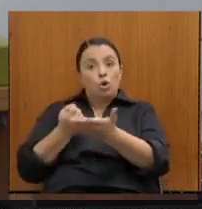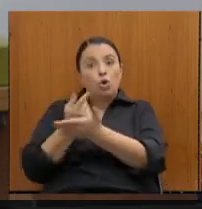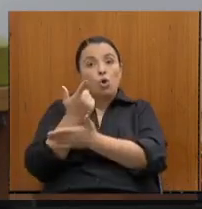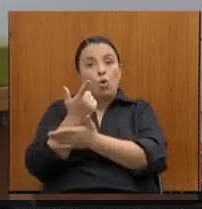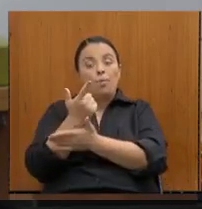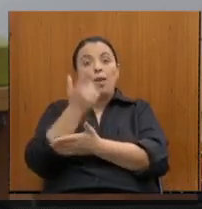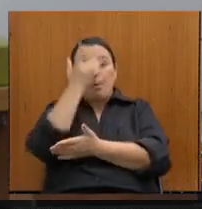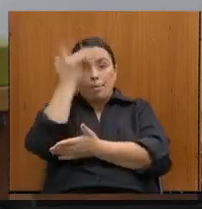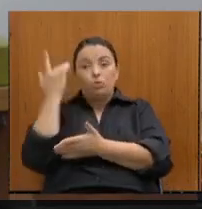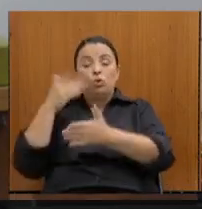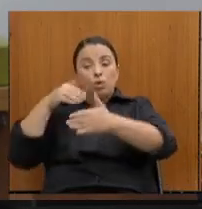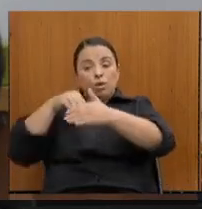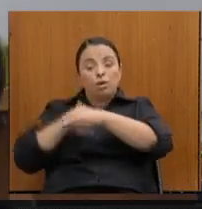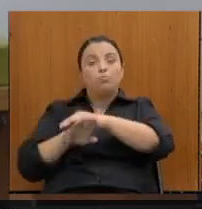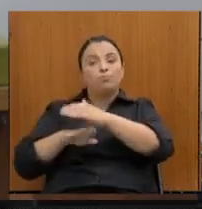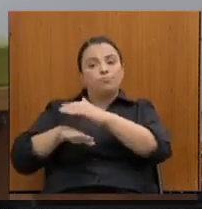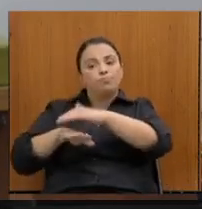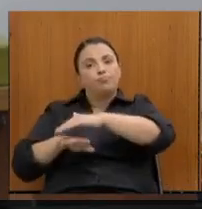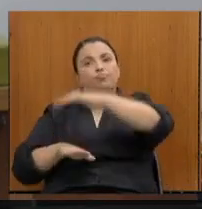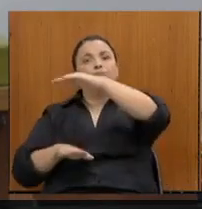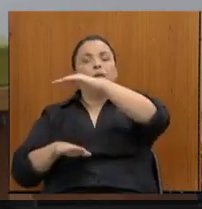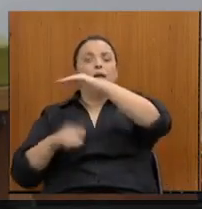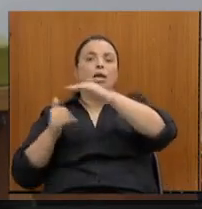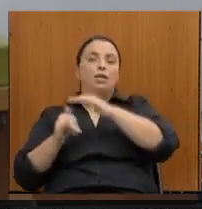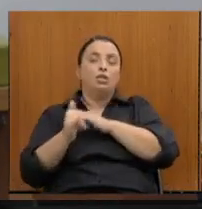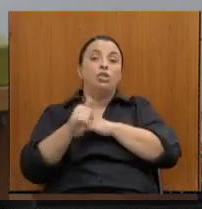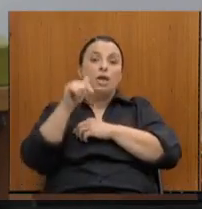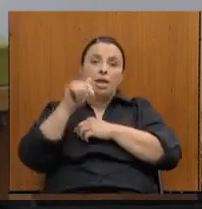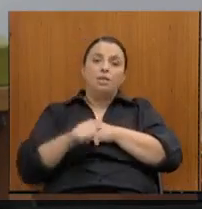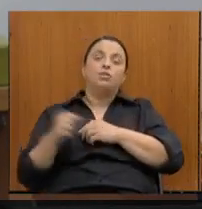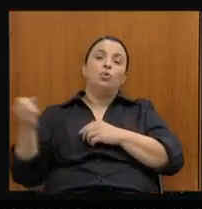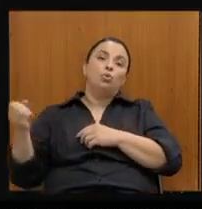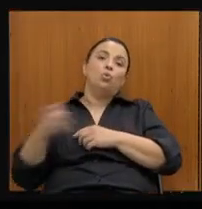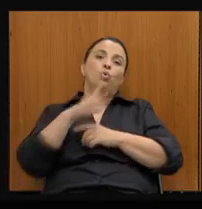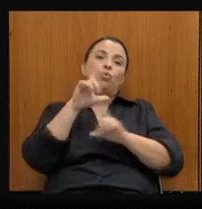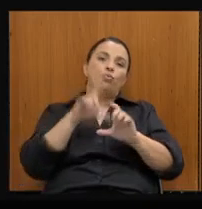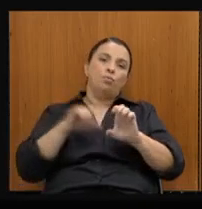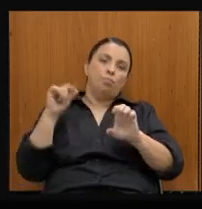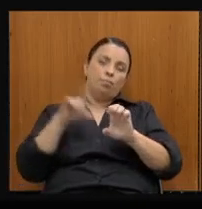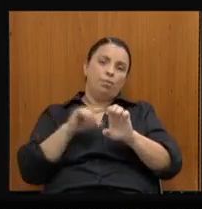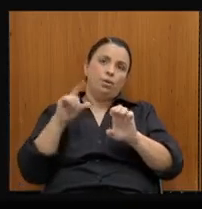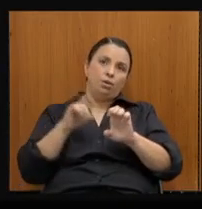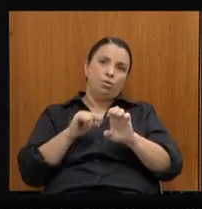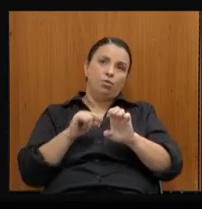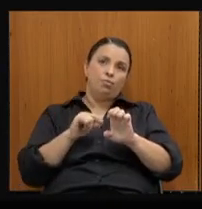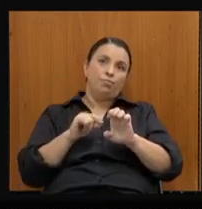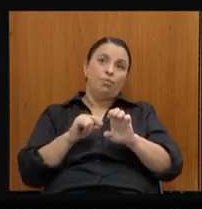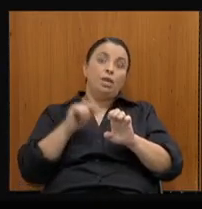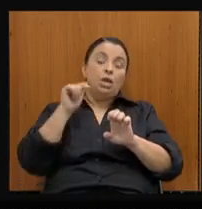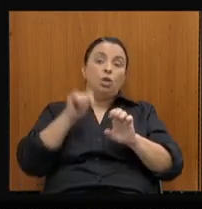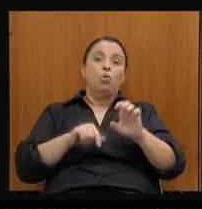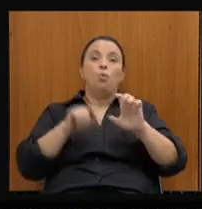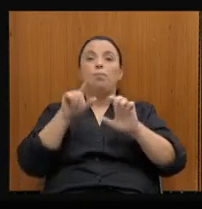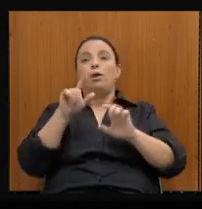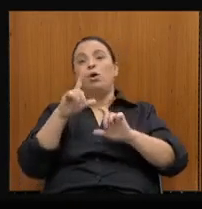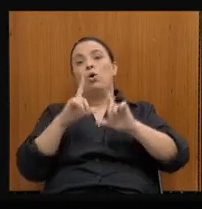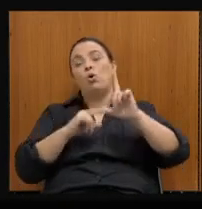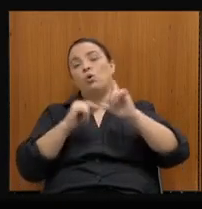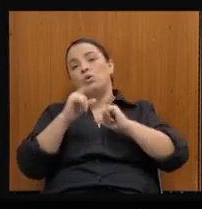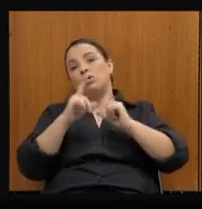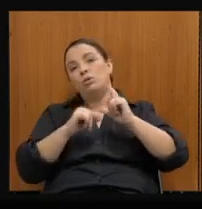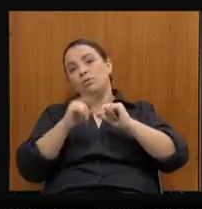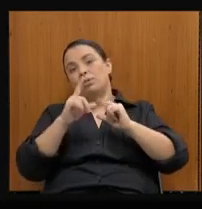a sua própria energia esse é o novo empreendedor e numa constelação nova